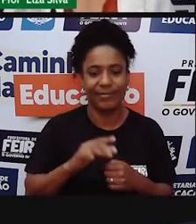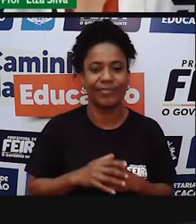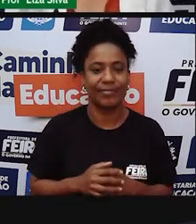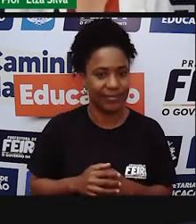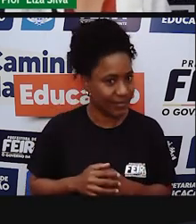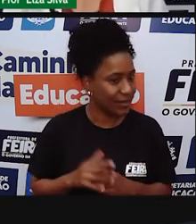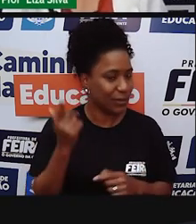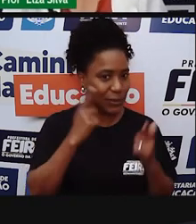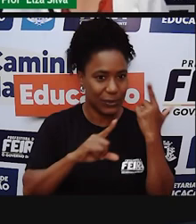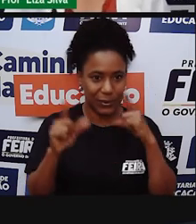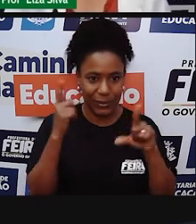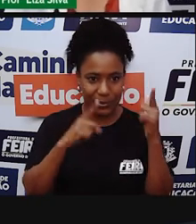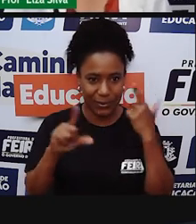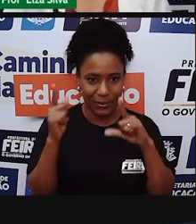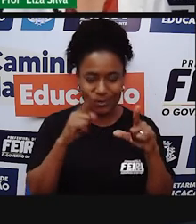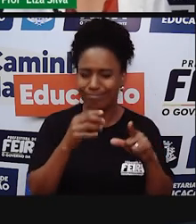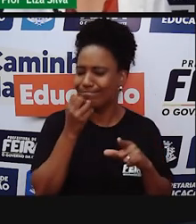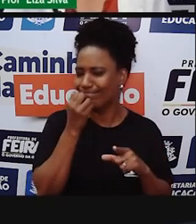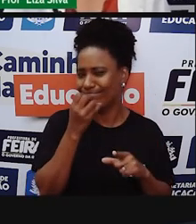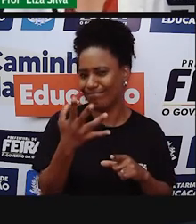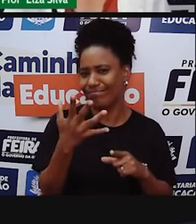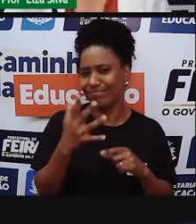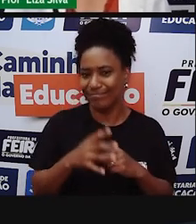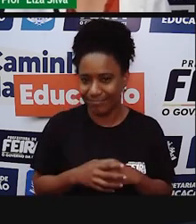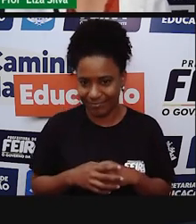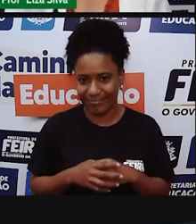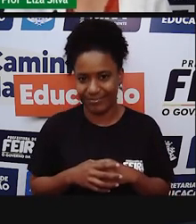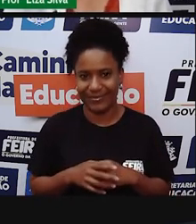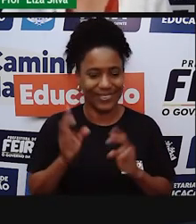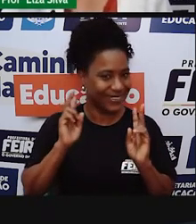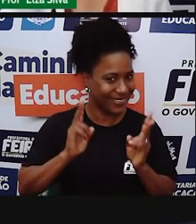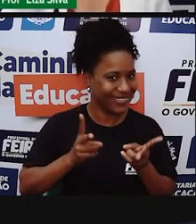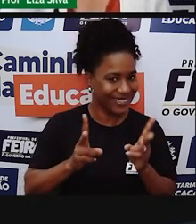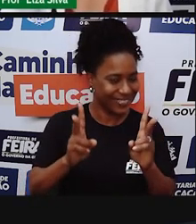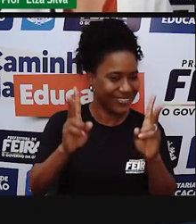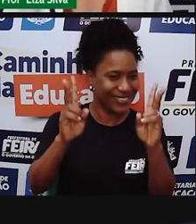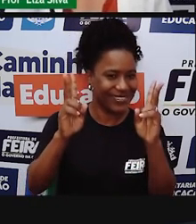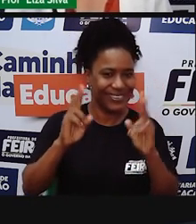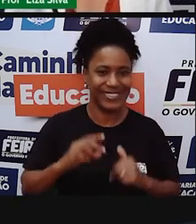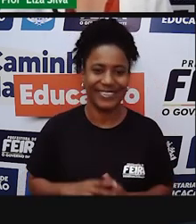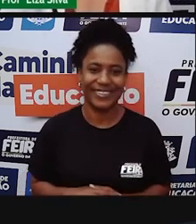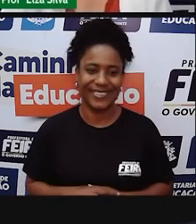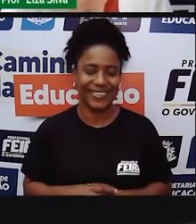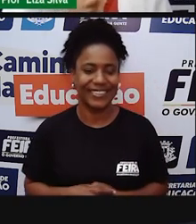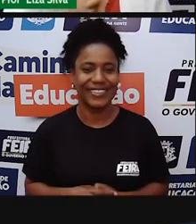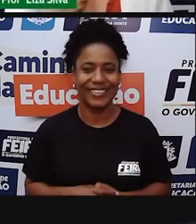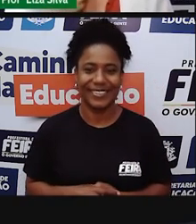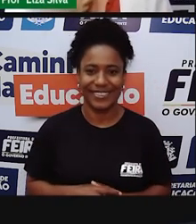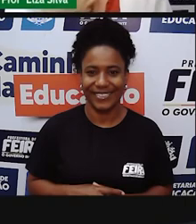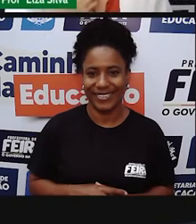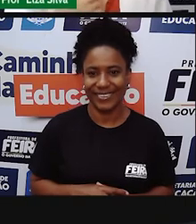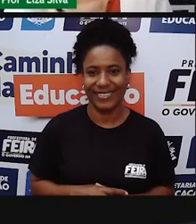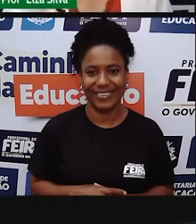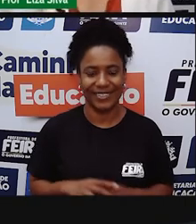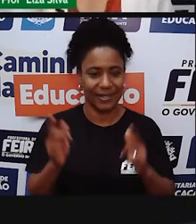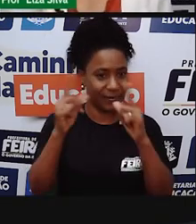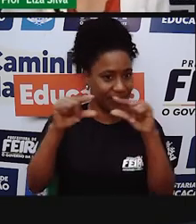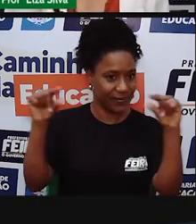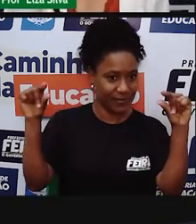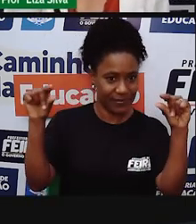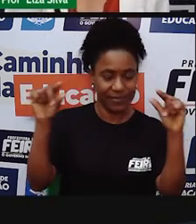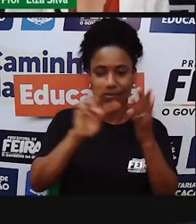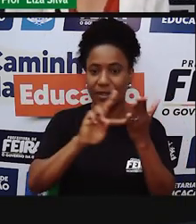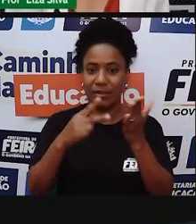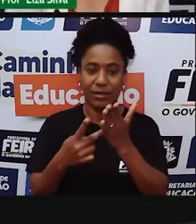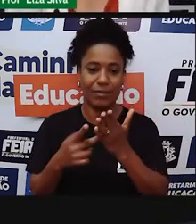acertamos todas as questões. Question 7, get ready. That is my big step family. Esta é